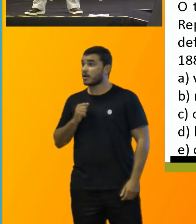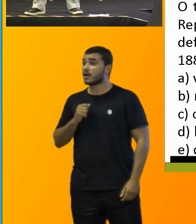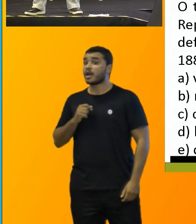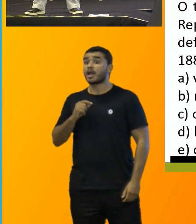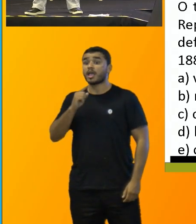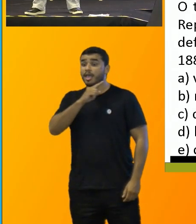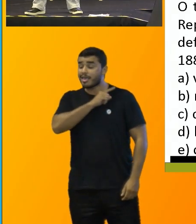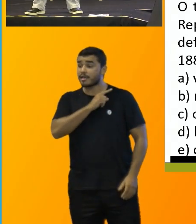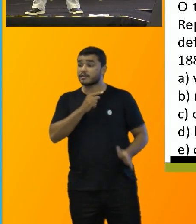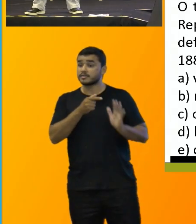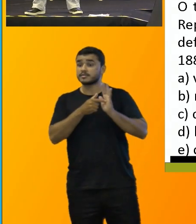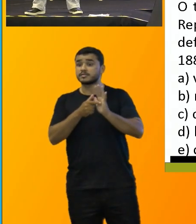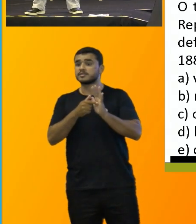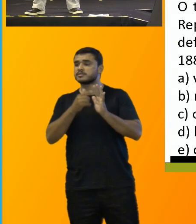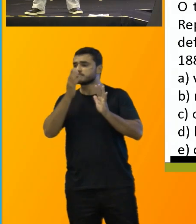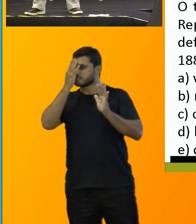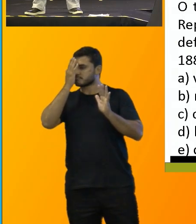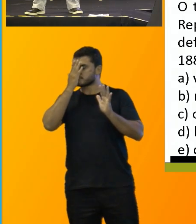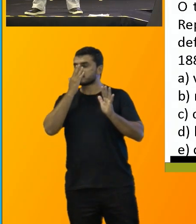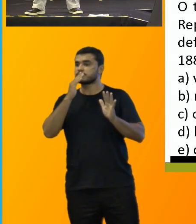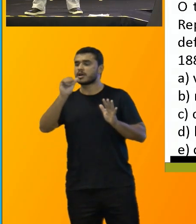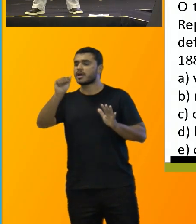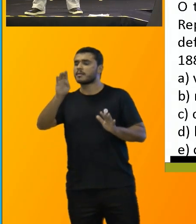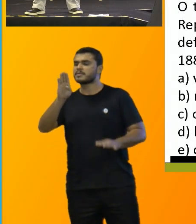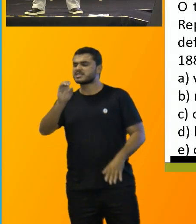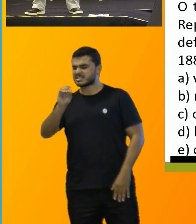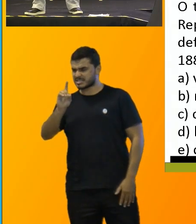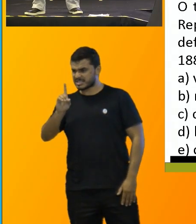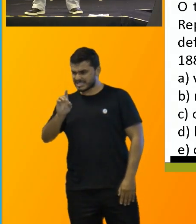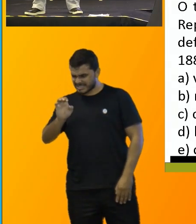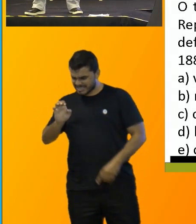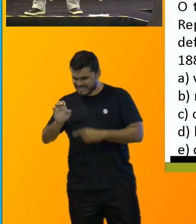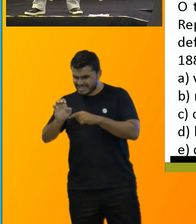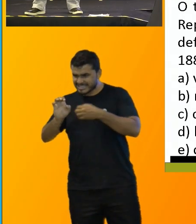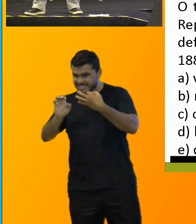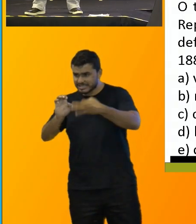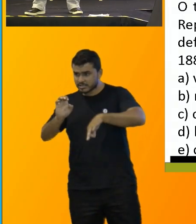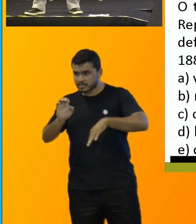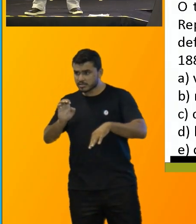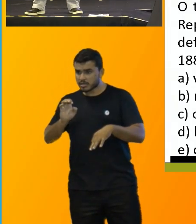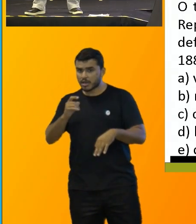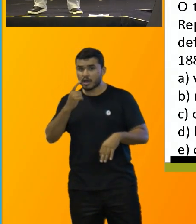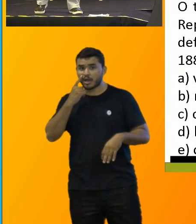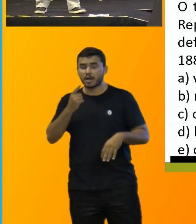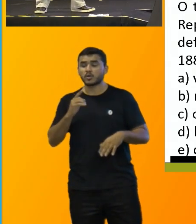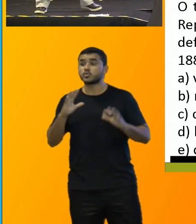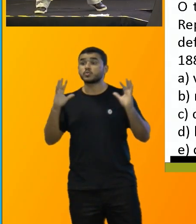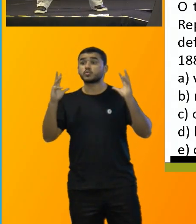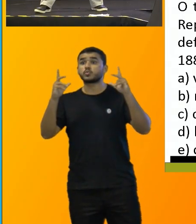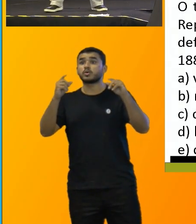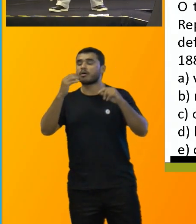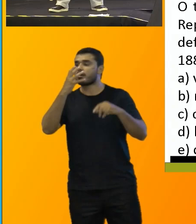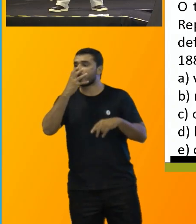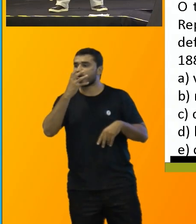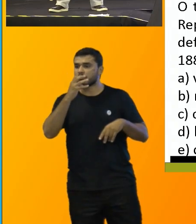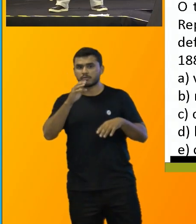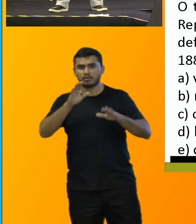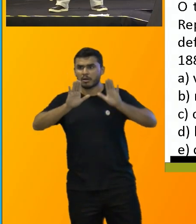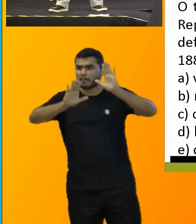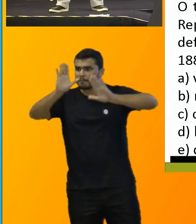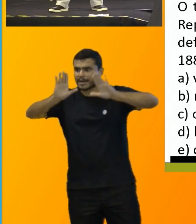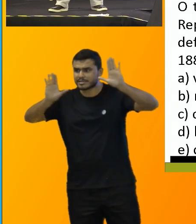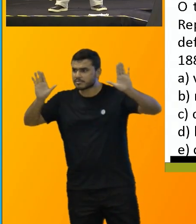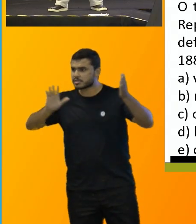Essa é a letra que mais fácil é de descartar. O povo assistiu bestializado, então não houve